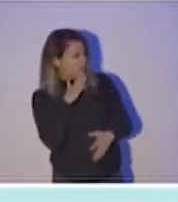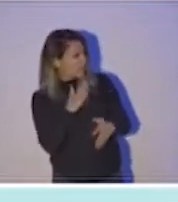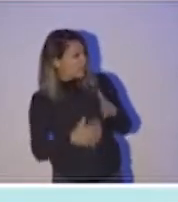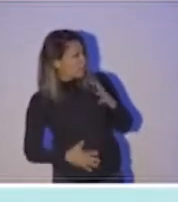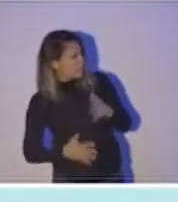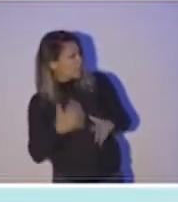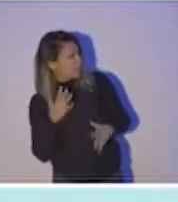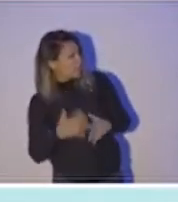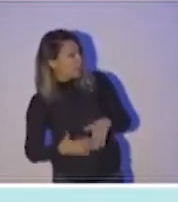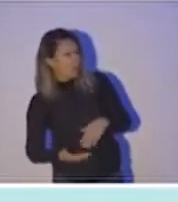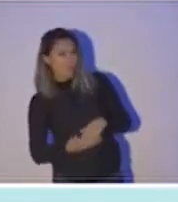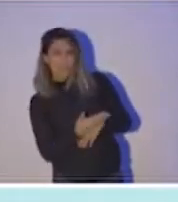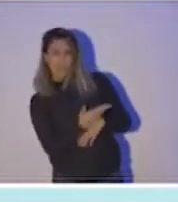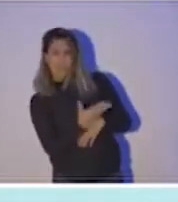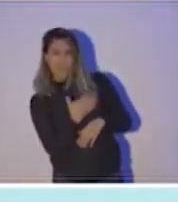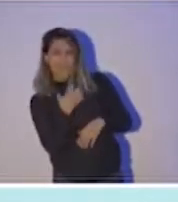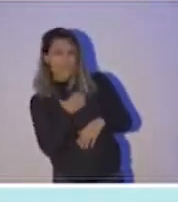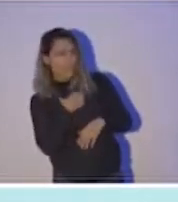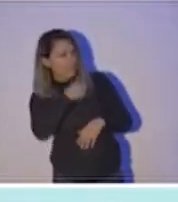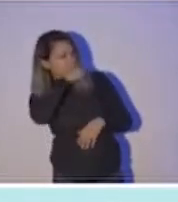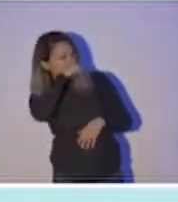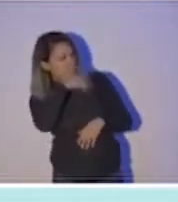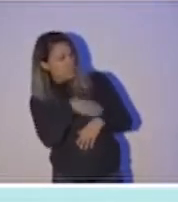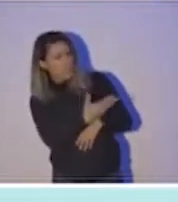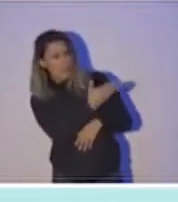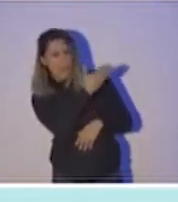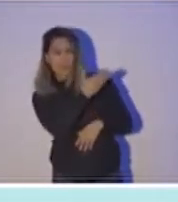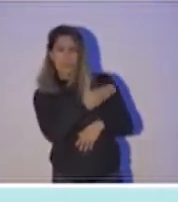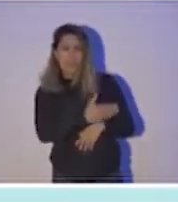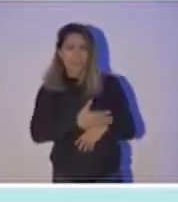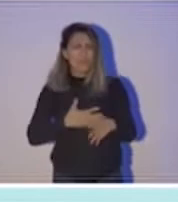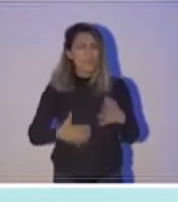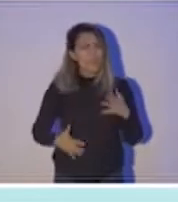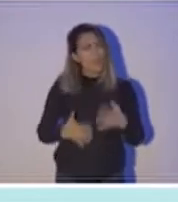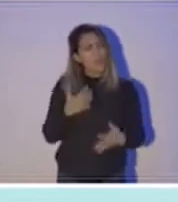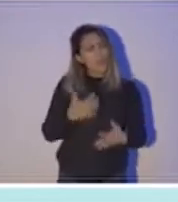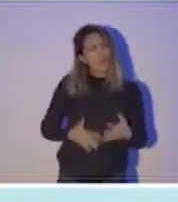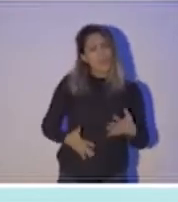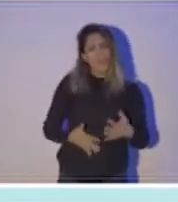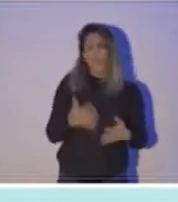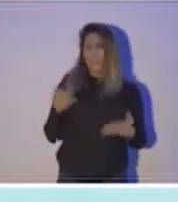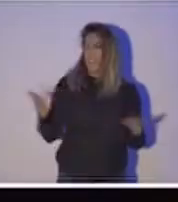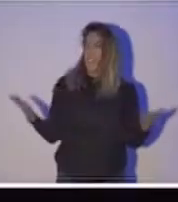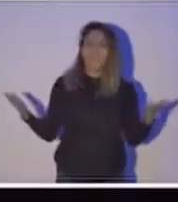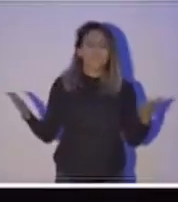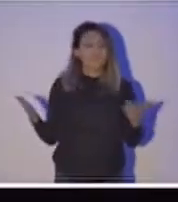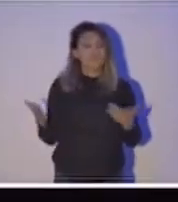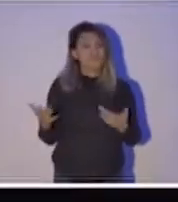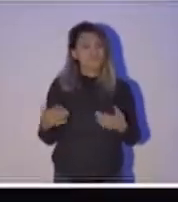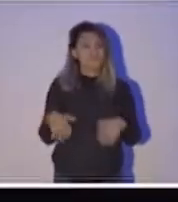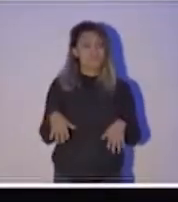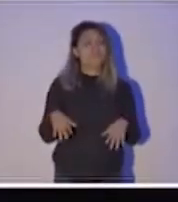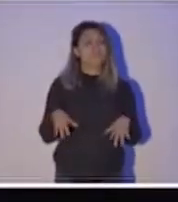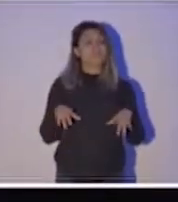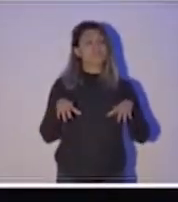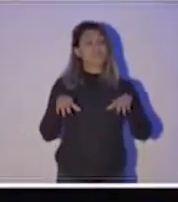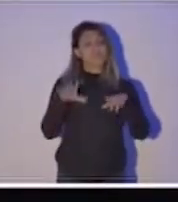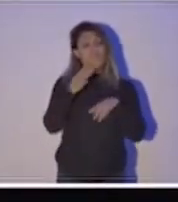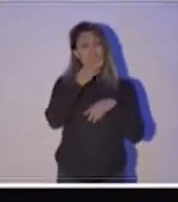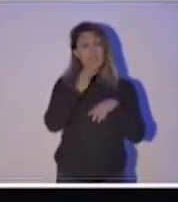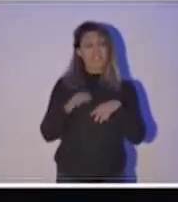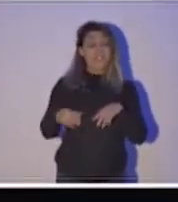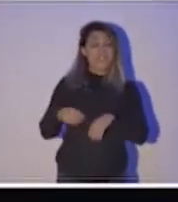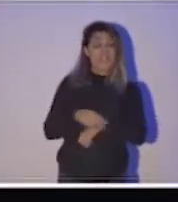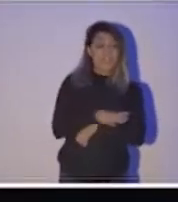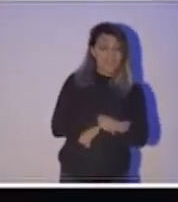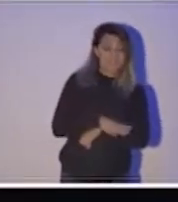arroz com ovo. É cuscuz com leite. E só para complementar, tem vezes que, um